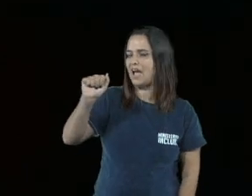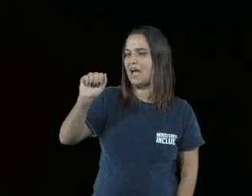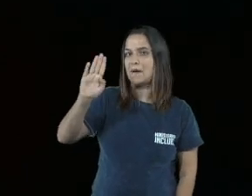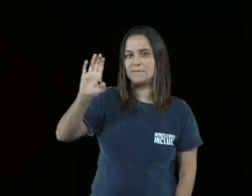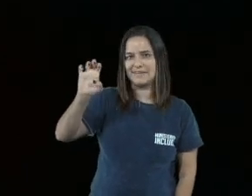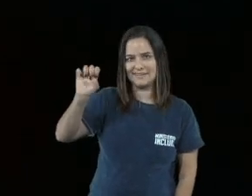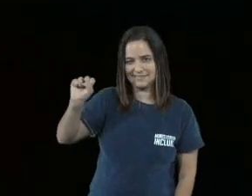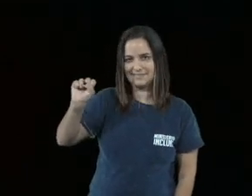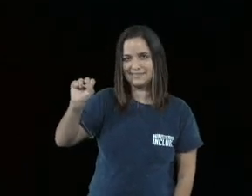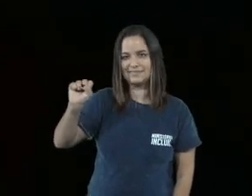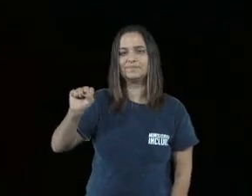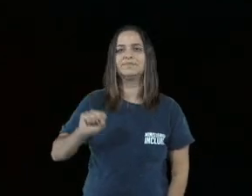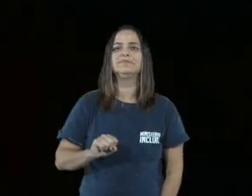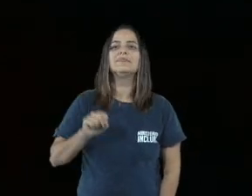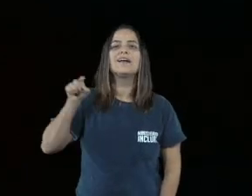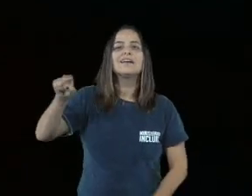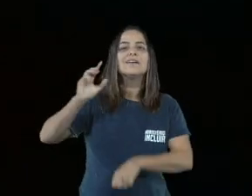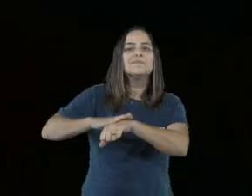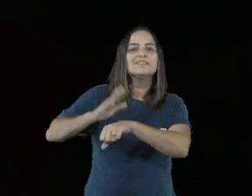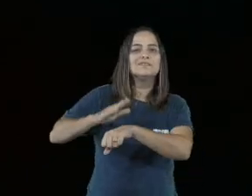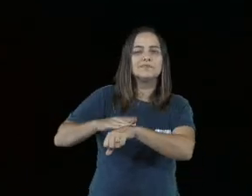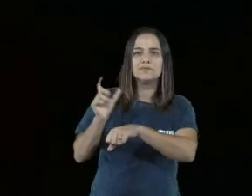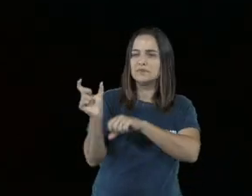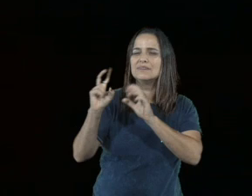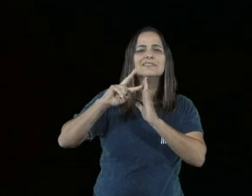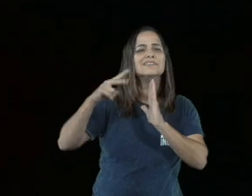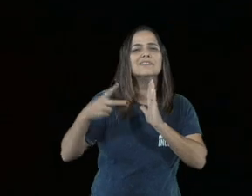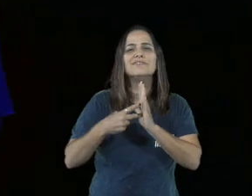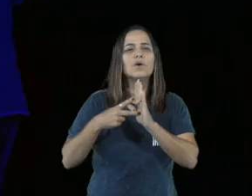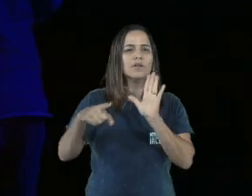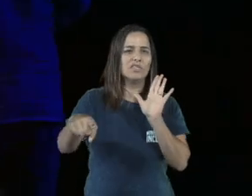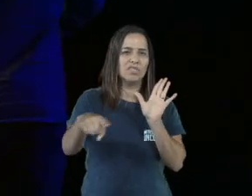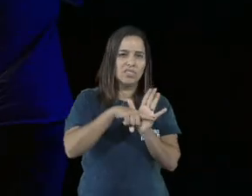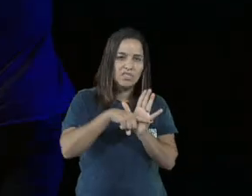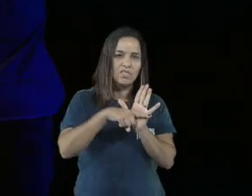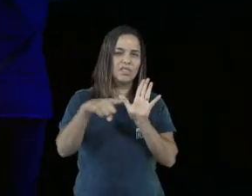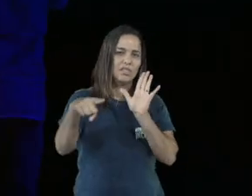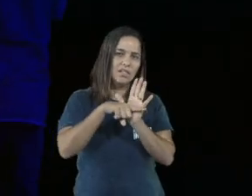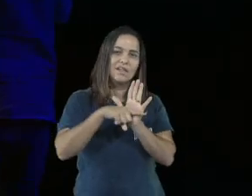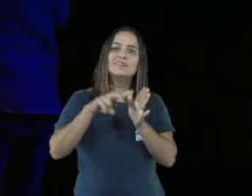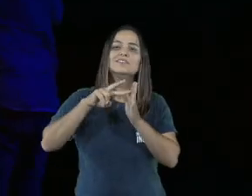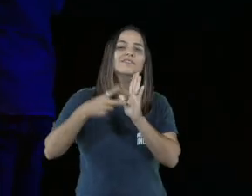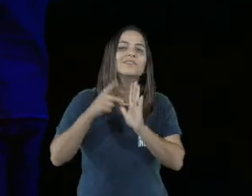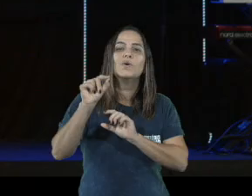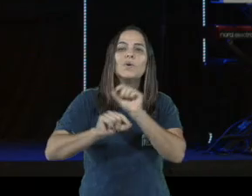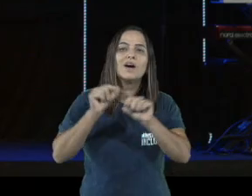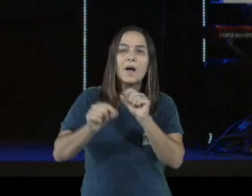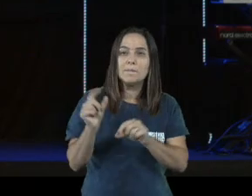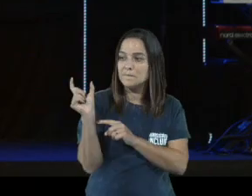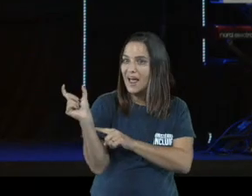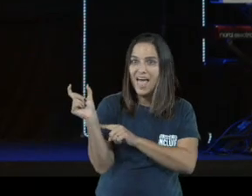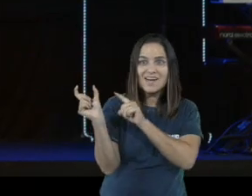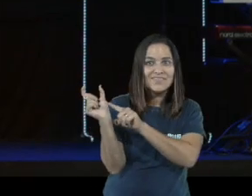era uma profecia diante do teu pai via no filho e aí a mãe fala assim almoçam causador de Dores o causador de dois imagina na escola é